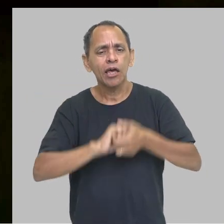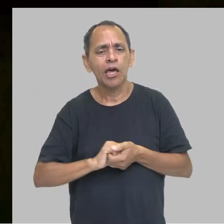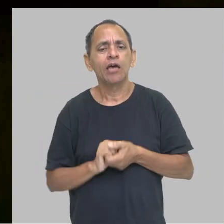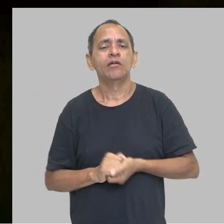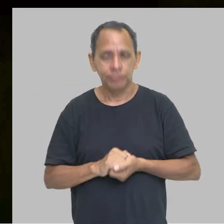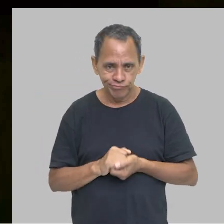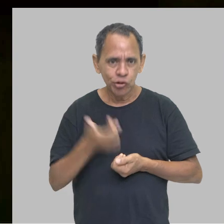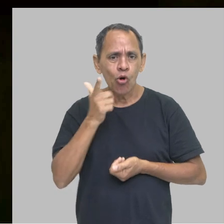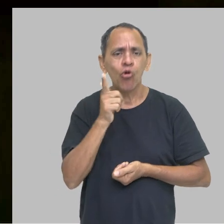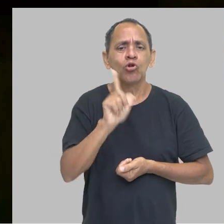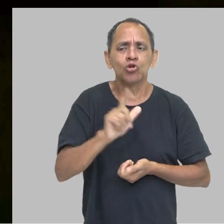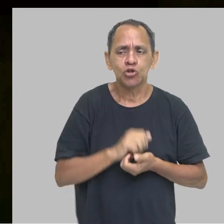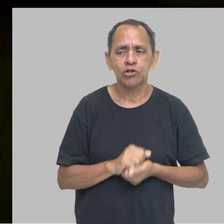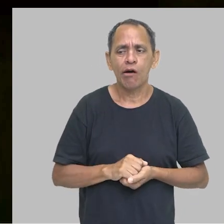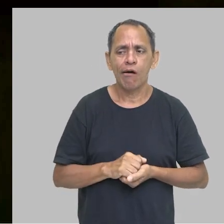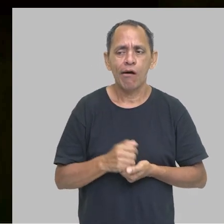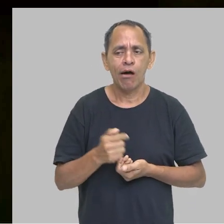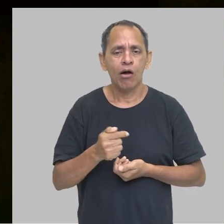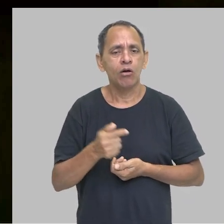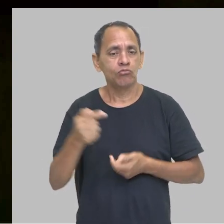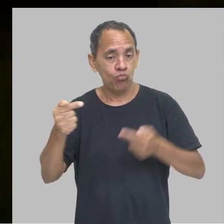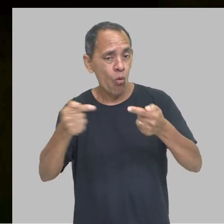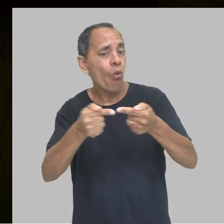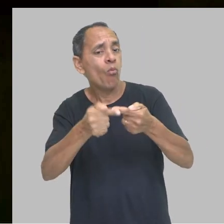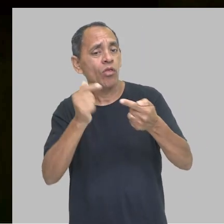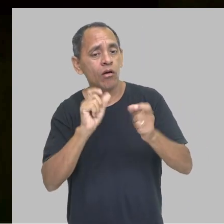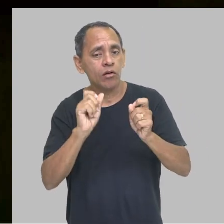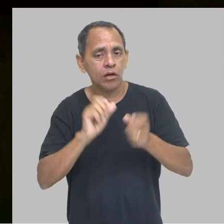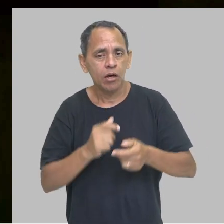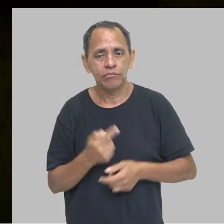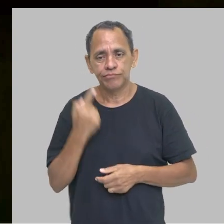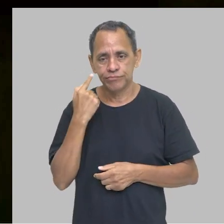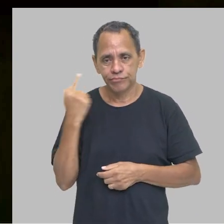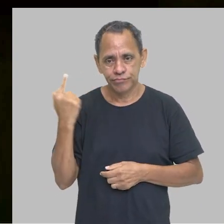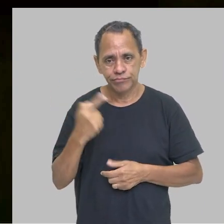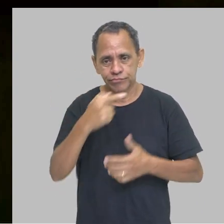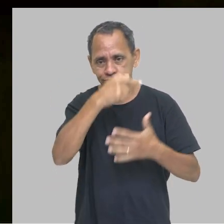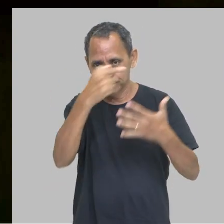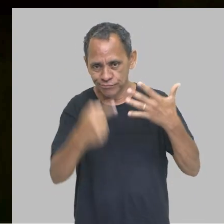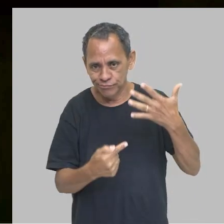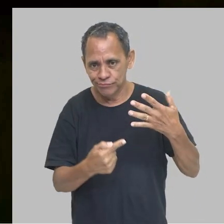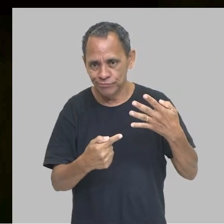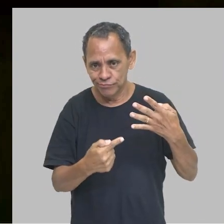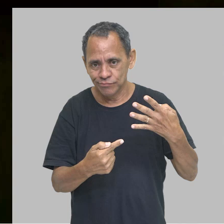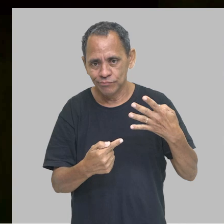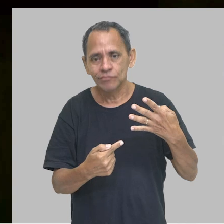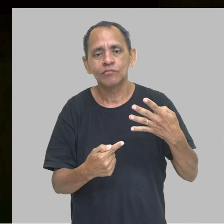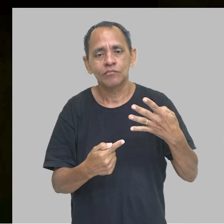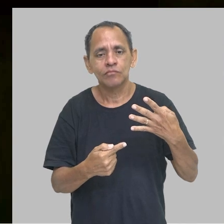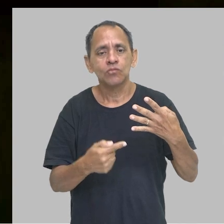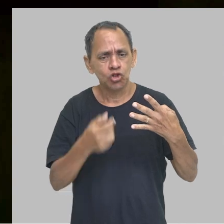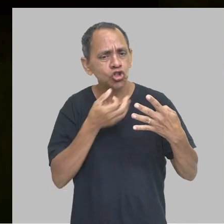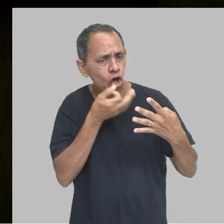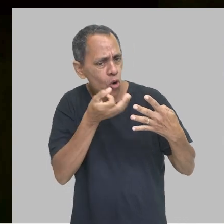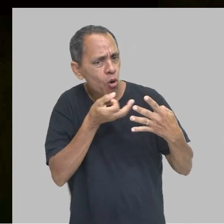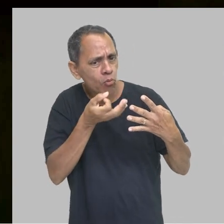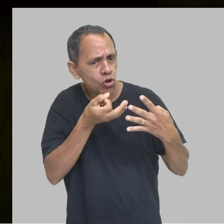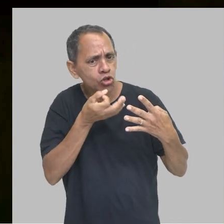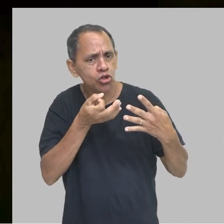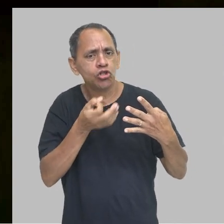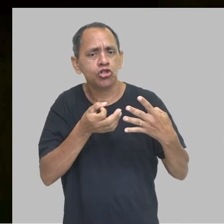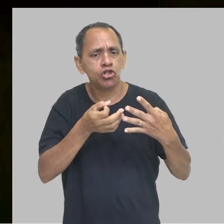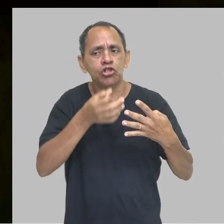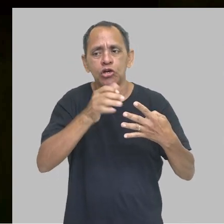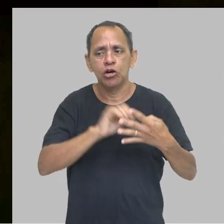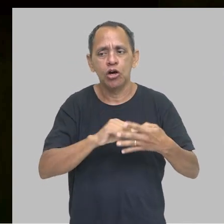mercado e explorar a riqueza da África e da Ásia. Ele tinha todo um discurso que justificava a dominação imperialista